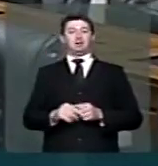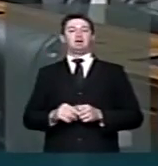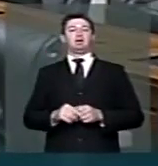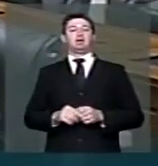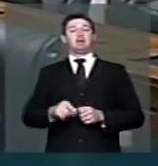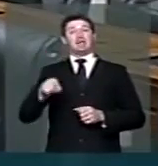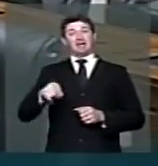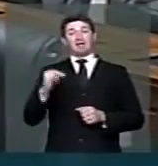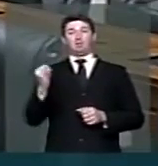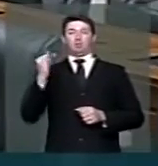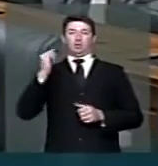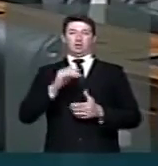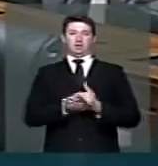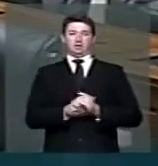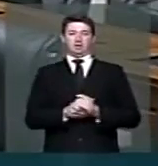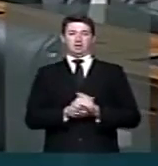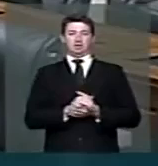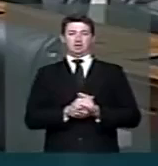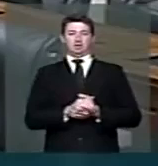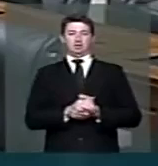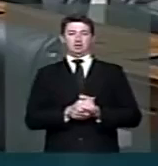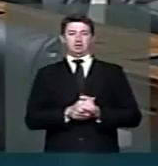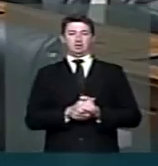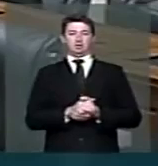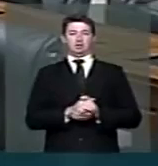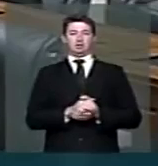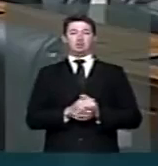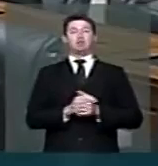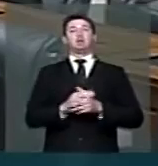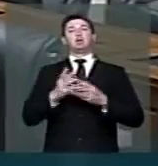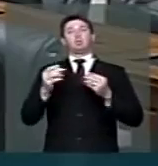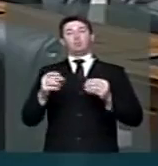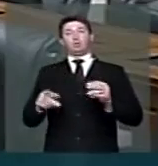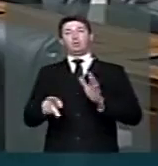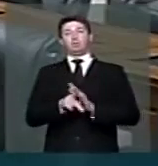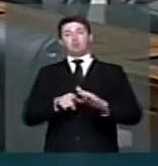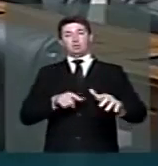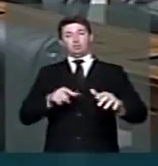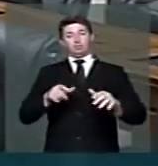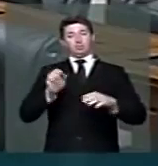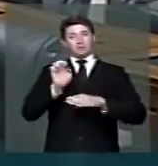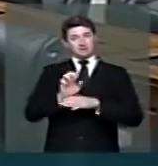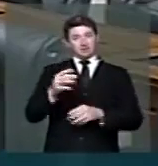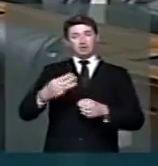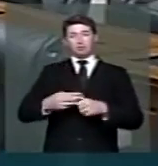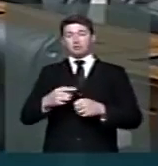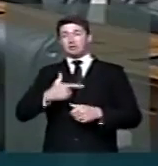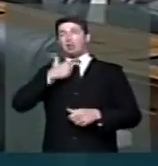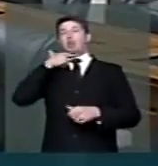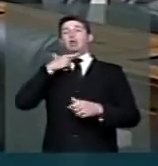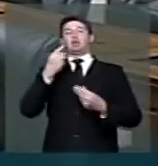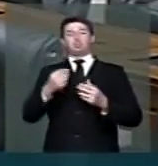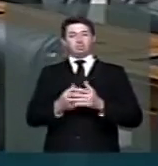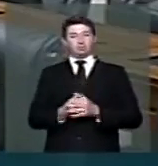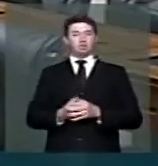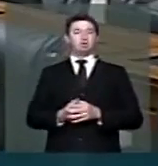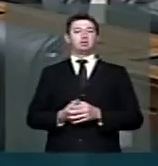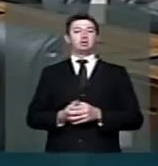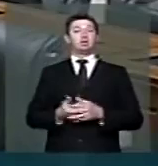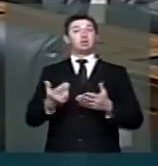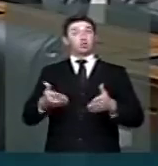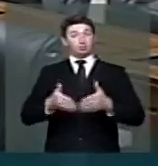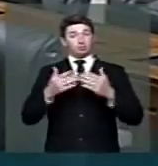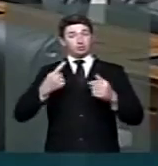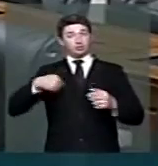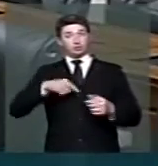é de importância fundamental para tirar os estados e municípios do sufoco, de modo que nosso